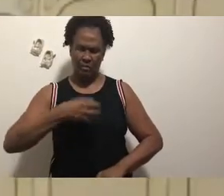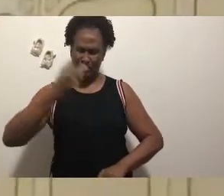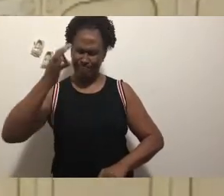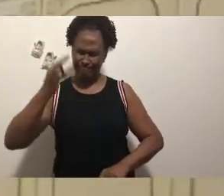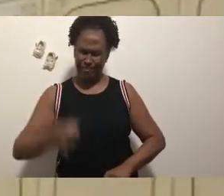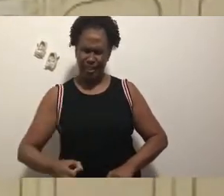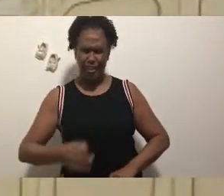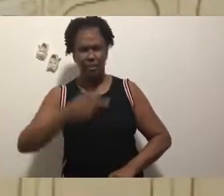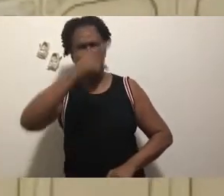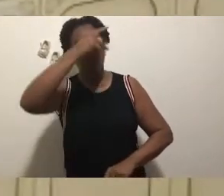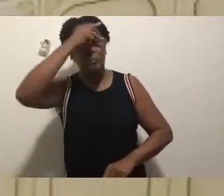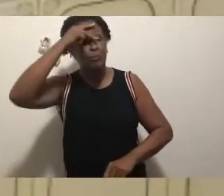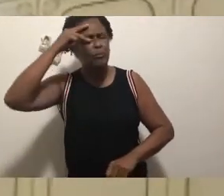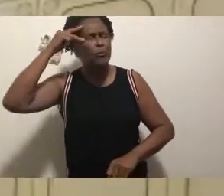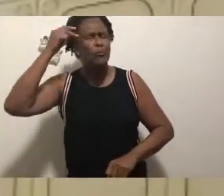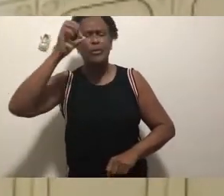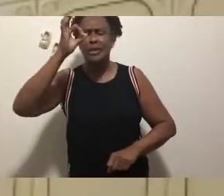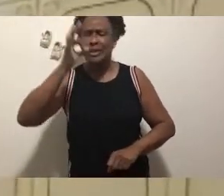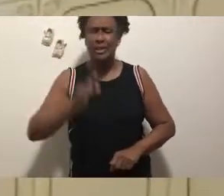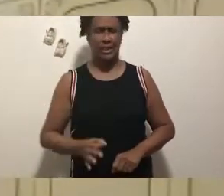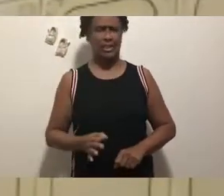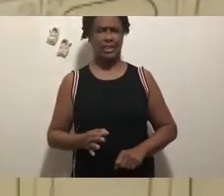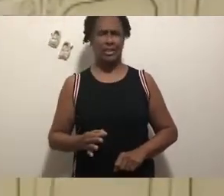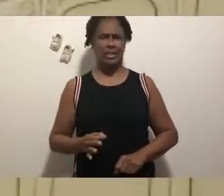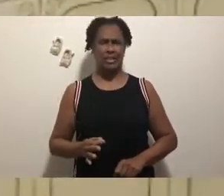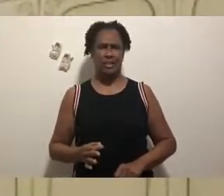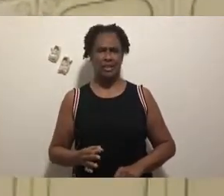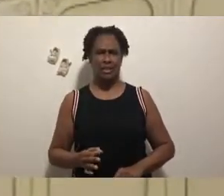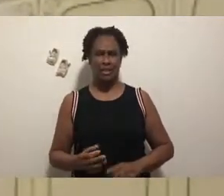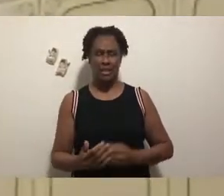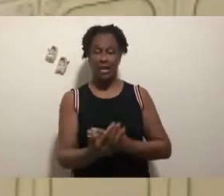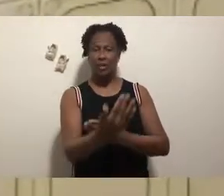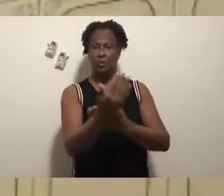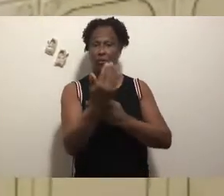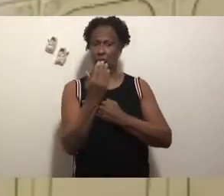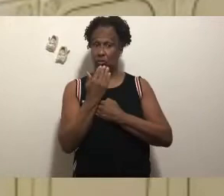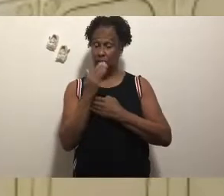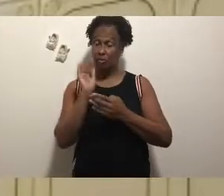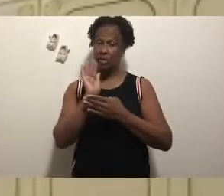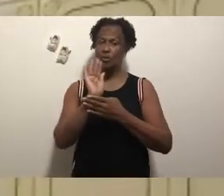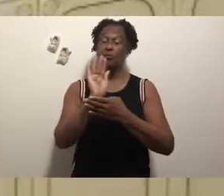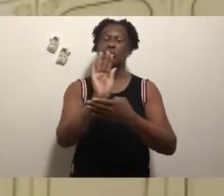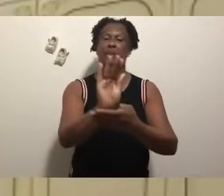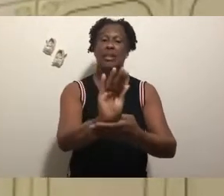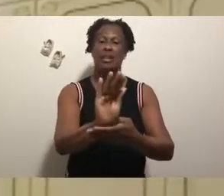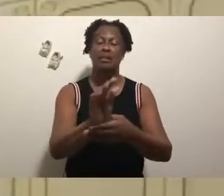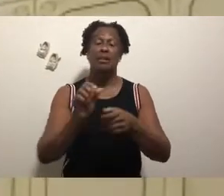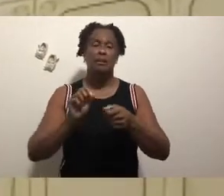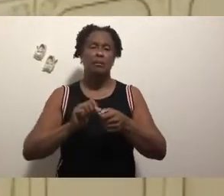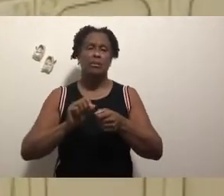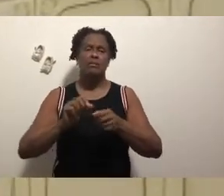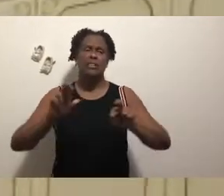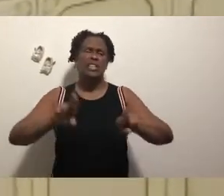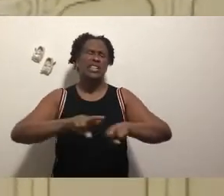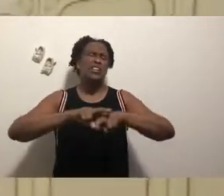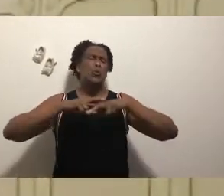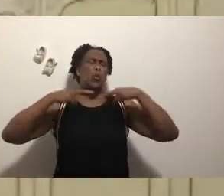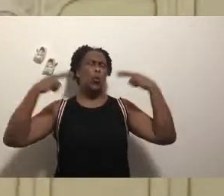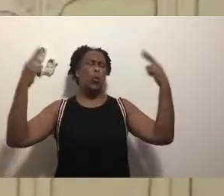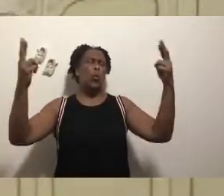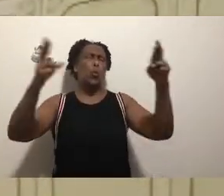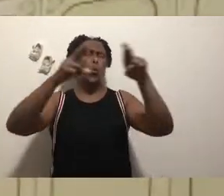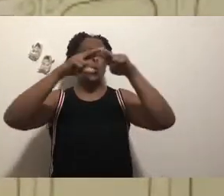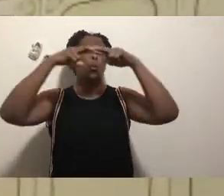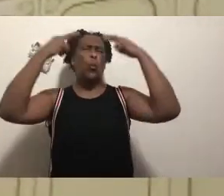certa. Ajuda-me a ajudar, para fazer crescer o seu reino no meio de